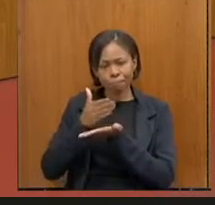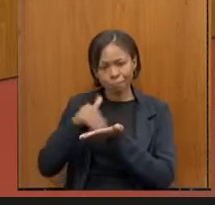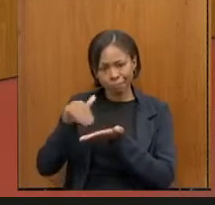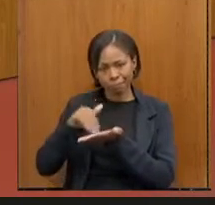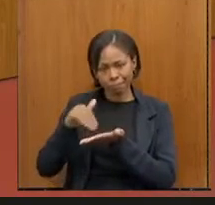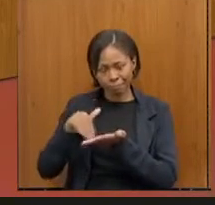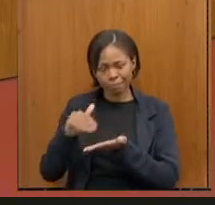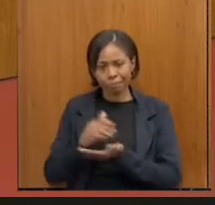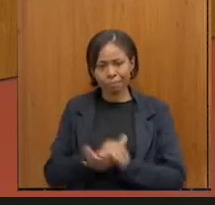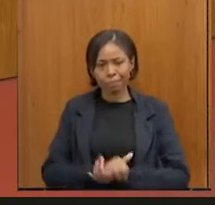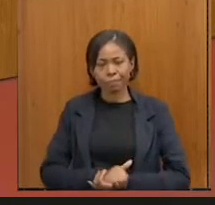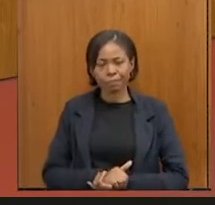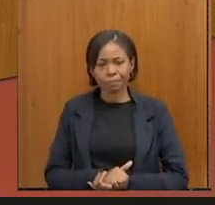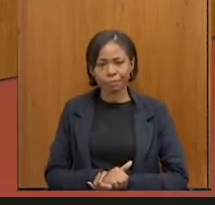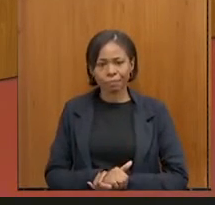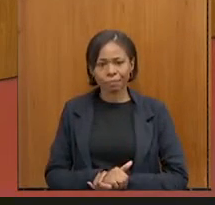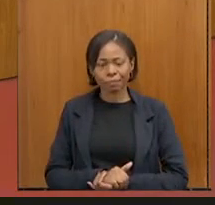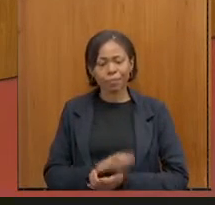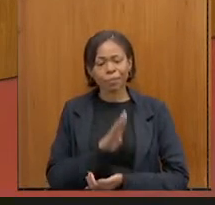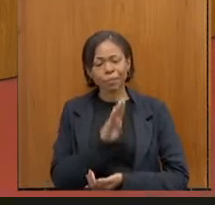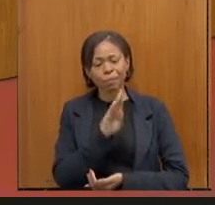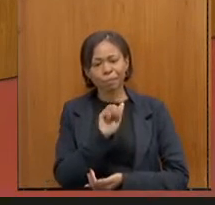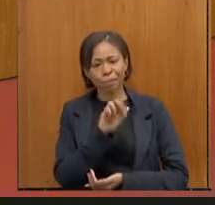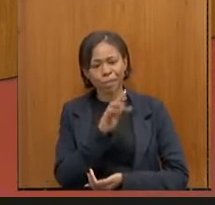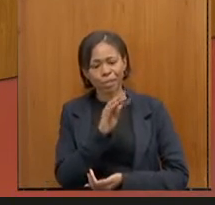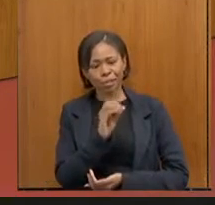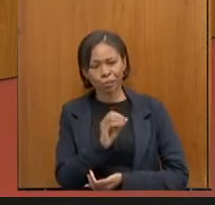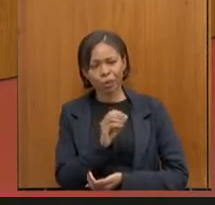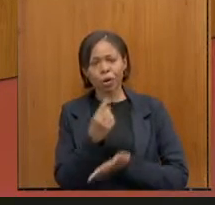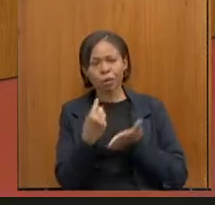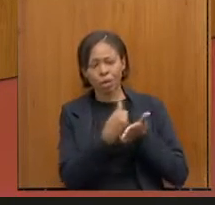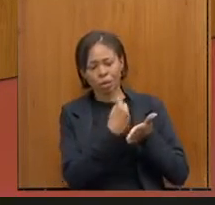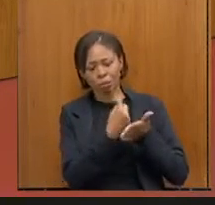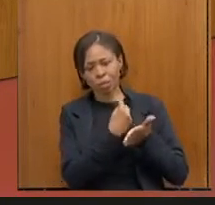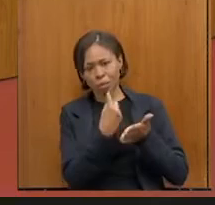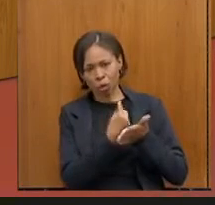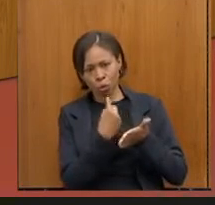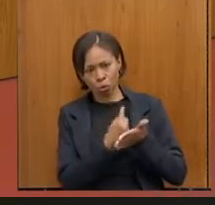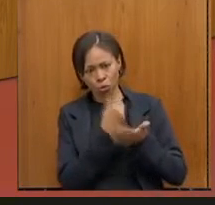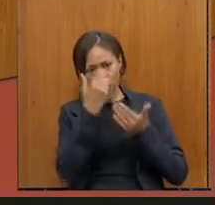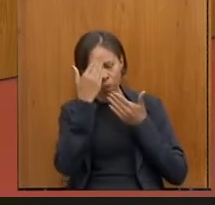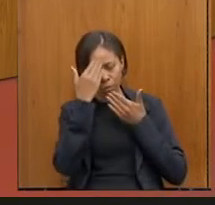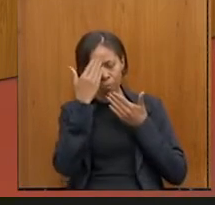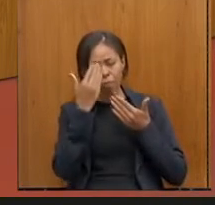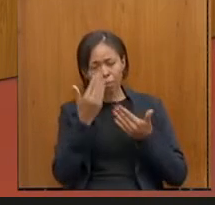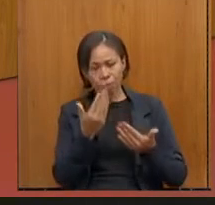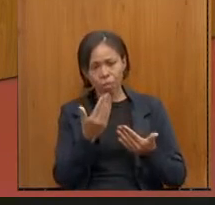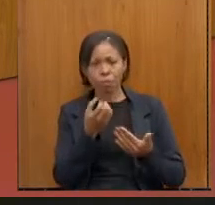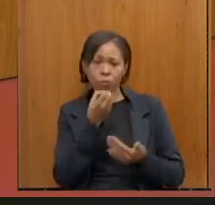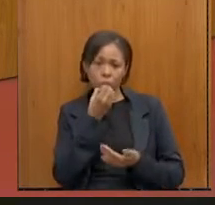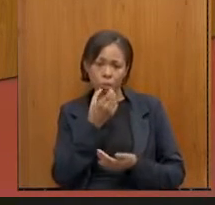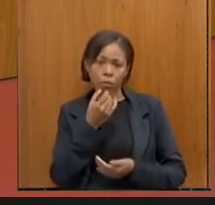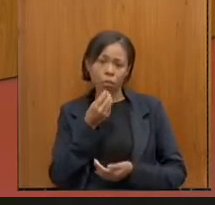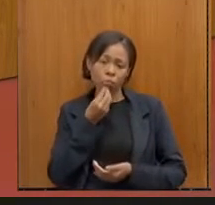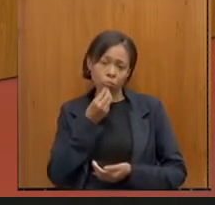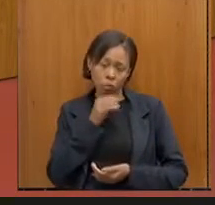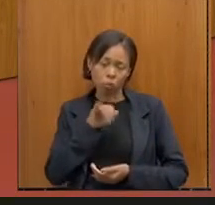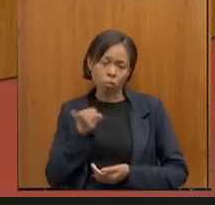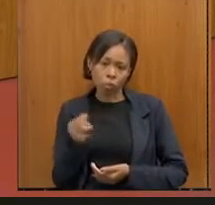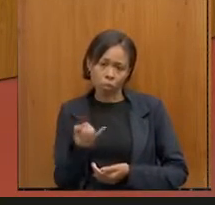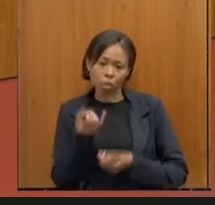Fernando passado Deputado de amigo Bartô Obrigado pelas perguntas pela oportunidade que o senhor está nos dando de poder